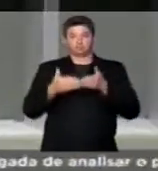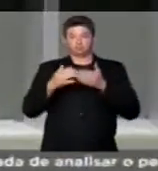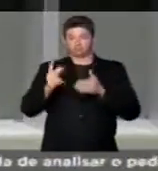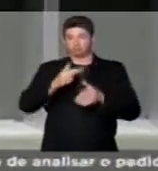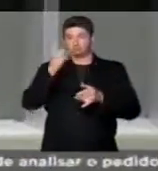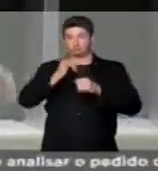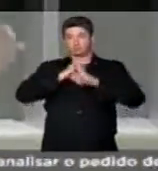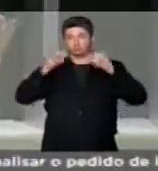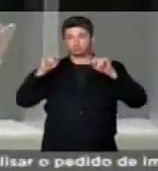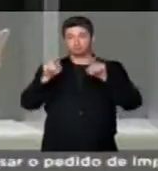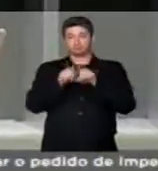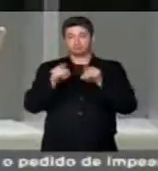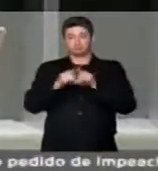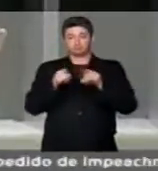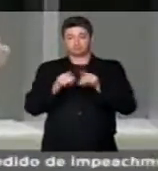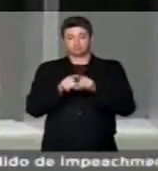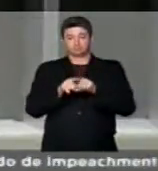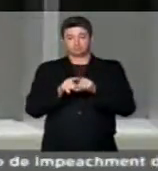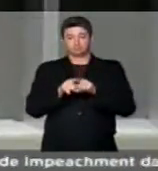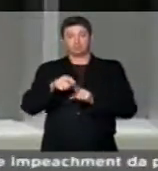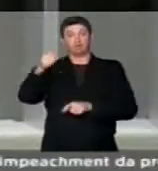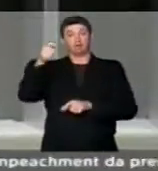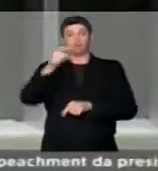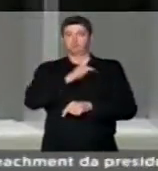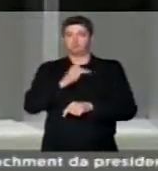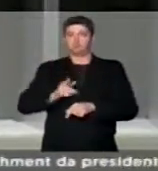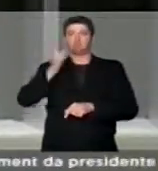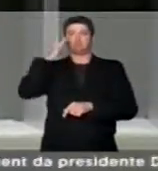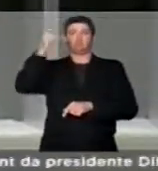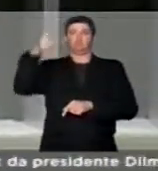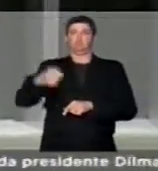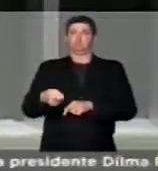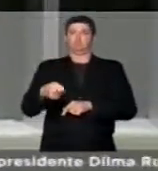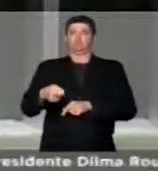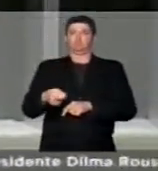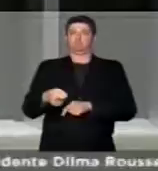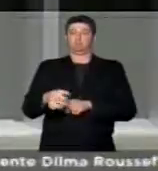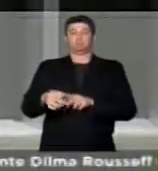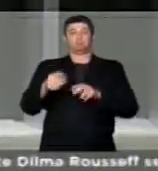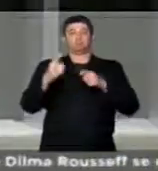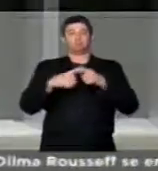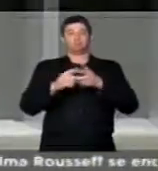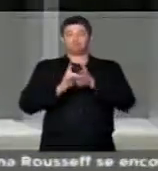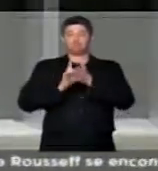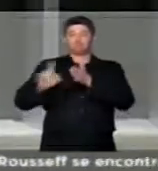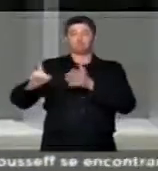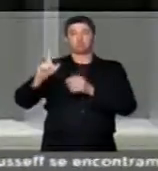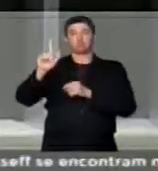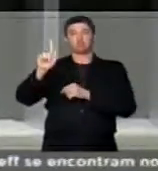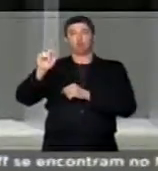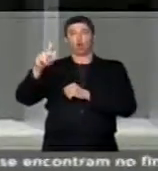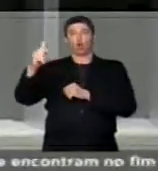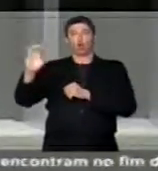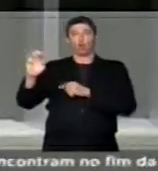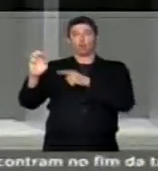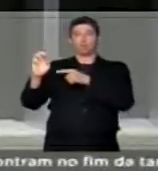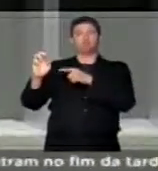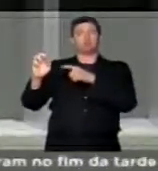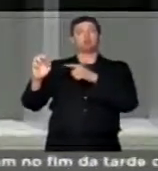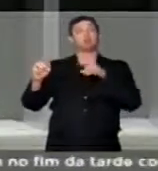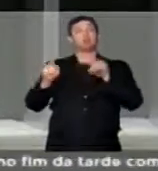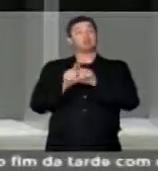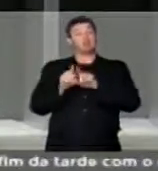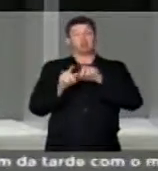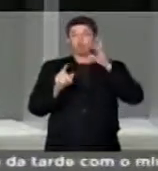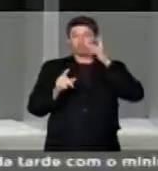registro e divulgação. A firmeza da presidenta Dilma em rechaçar o golpe e reafirmar que ela